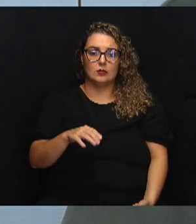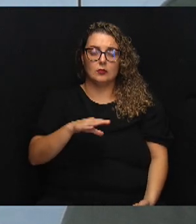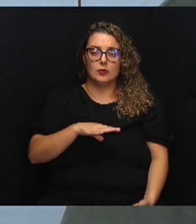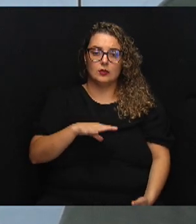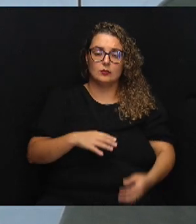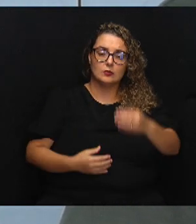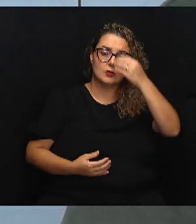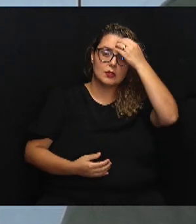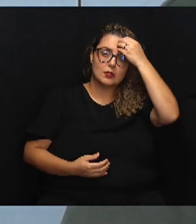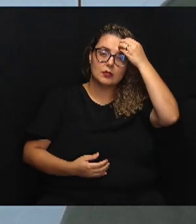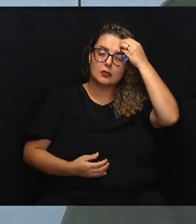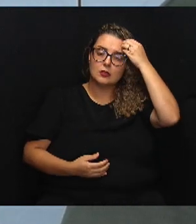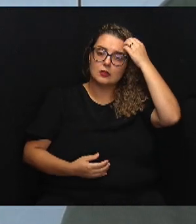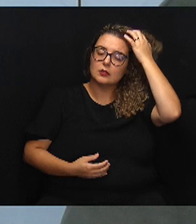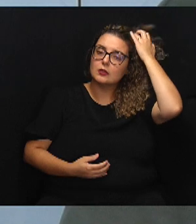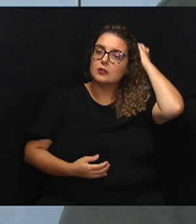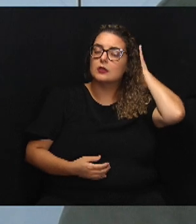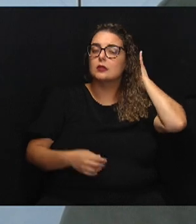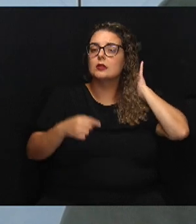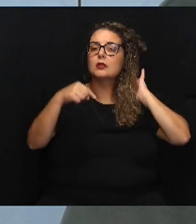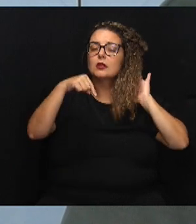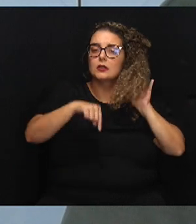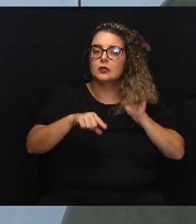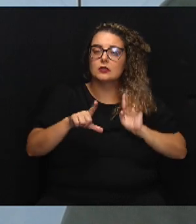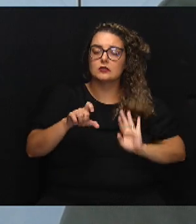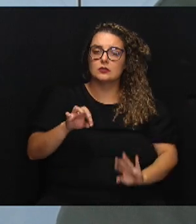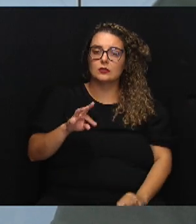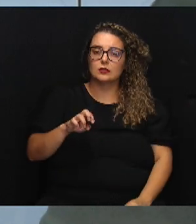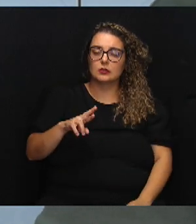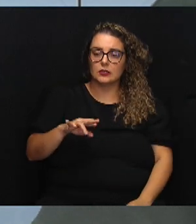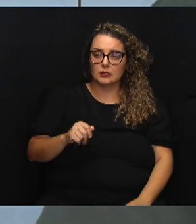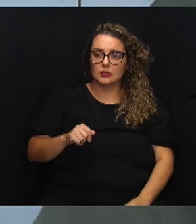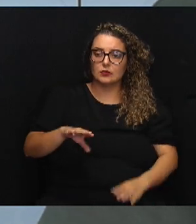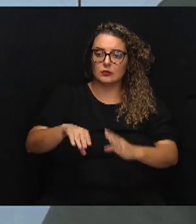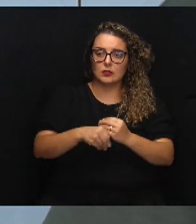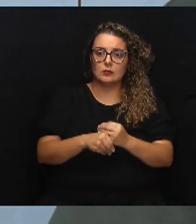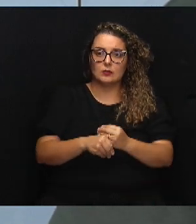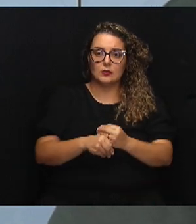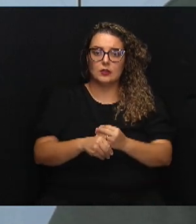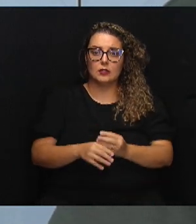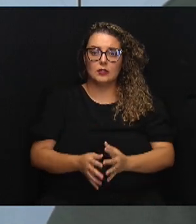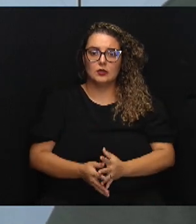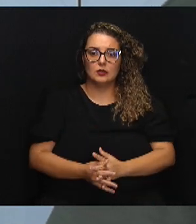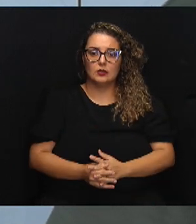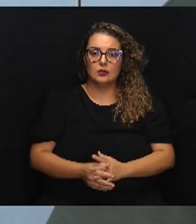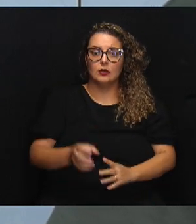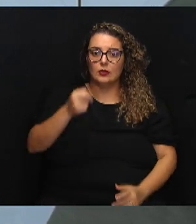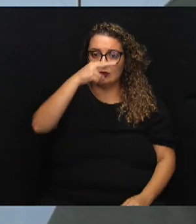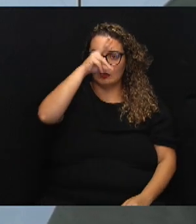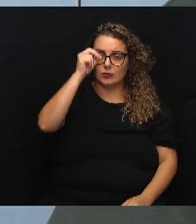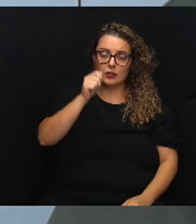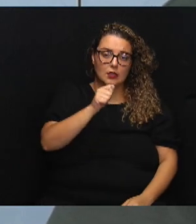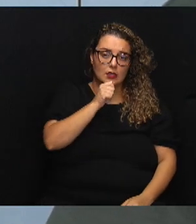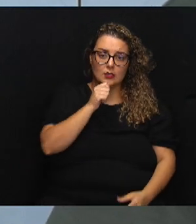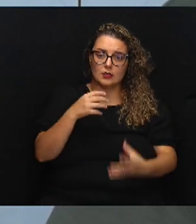dentro dessa loteria eu queria colocar uma emenda, mas nada impede ainda, porque o prefeito não sancionou, a gente sugerir lá